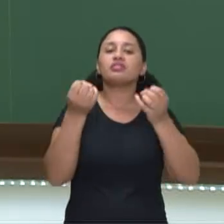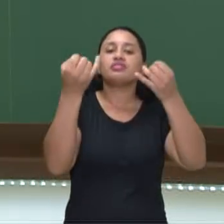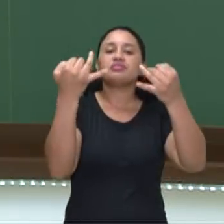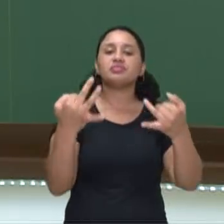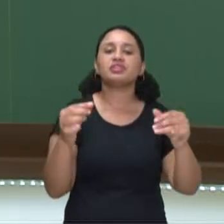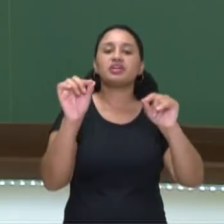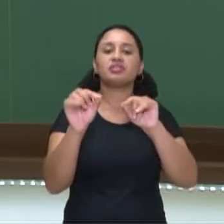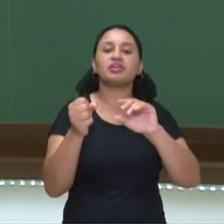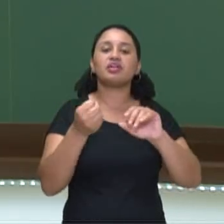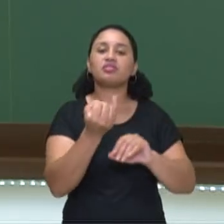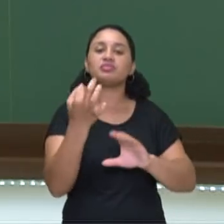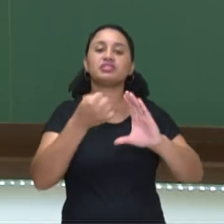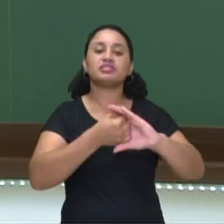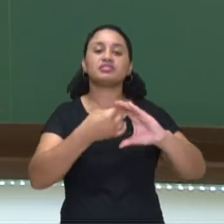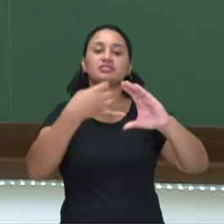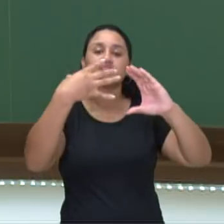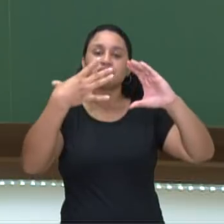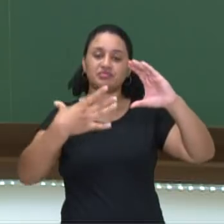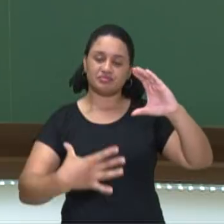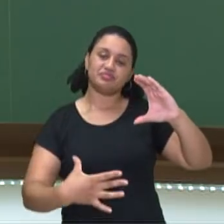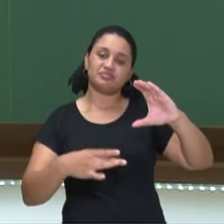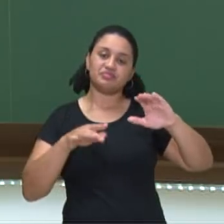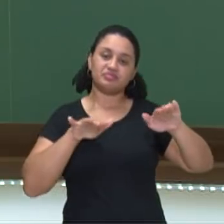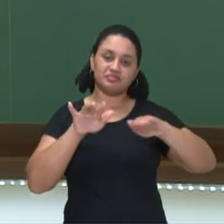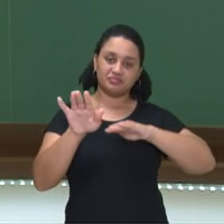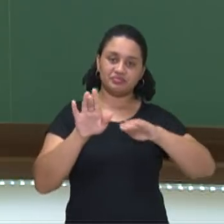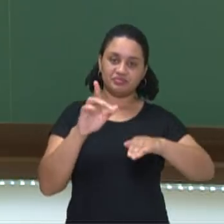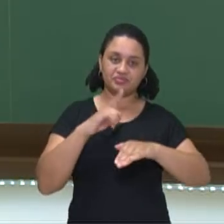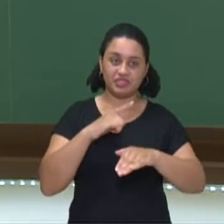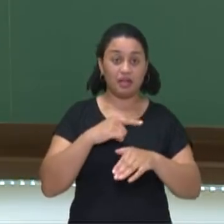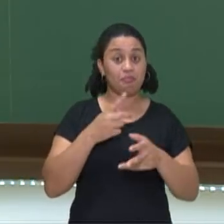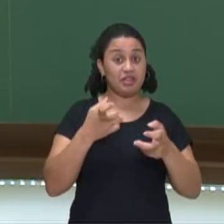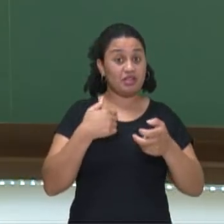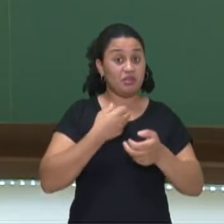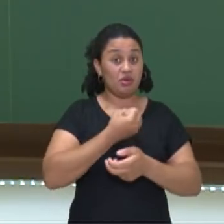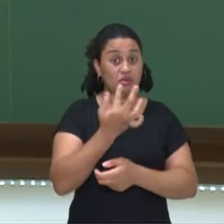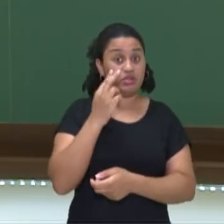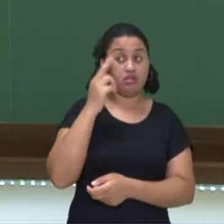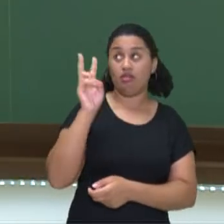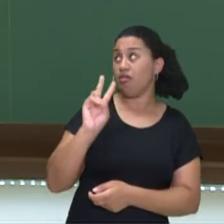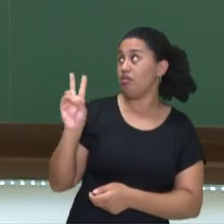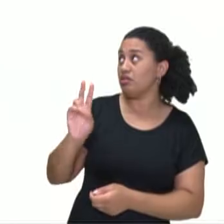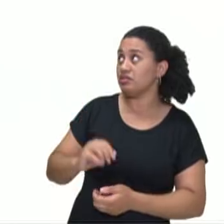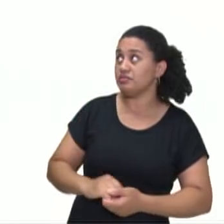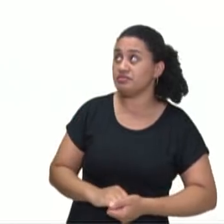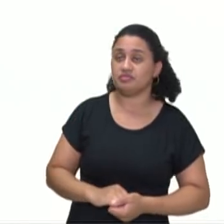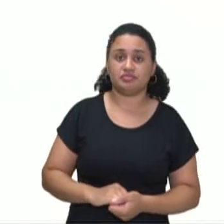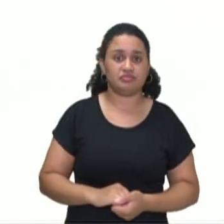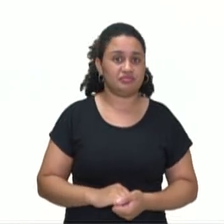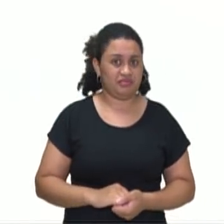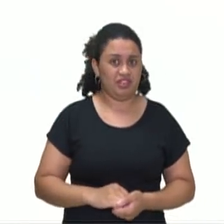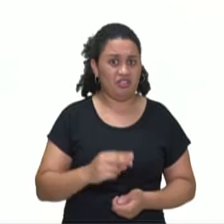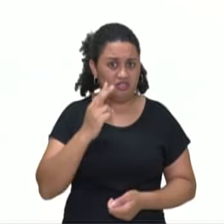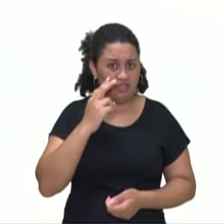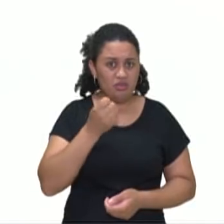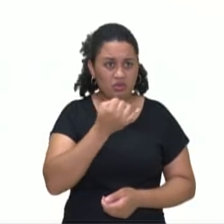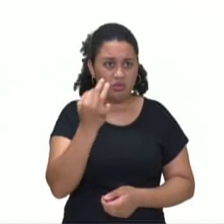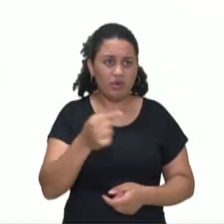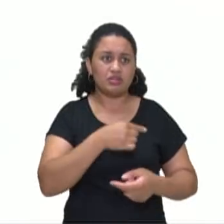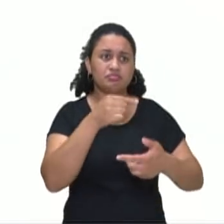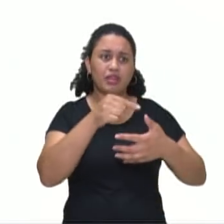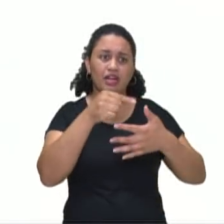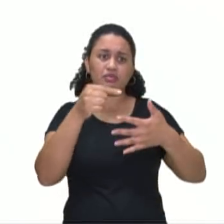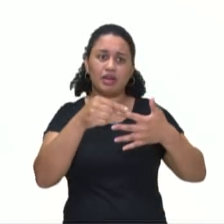algumas características do movimento. Olha quanta coisa nós temos aqui, ó. Sinesfera,